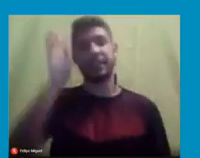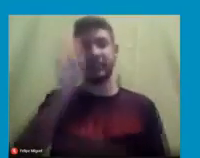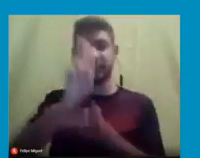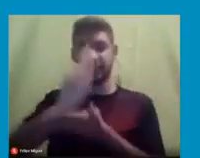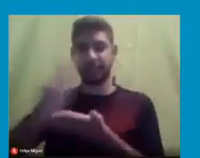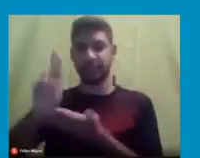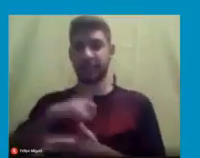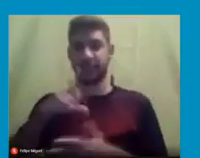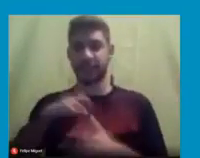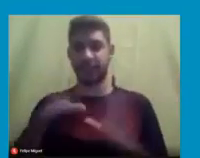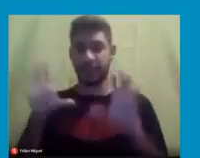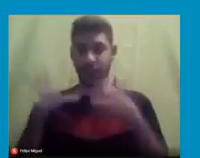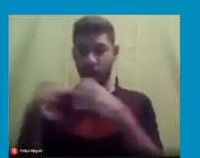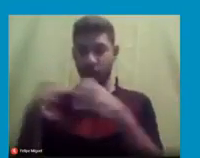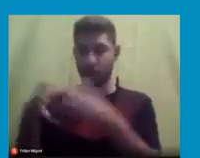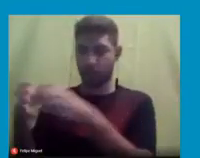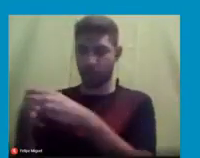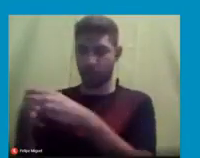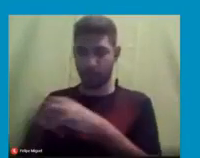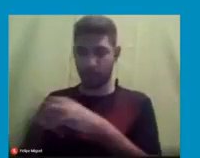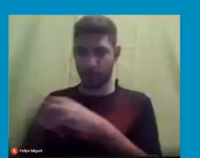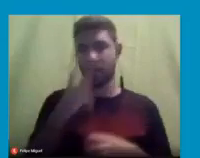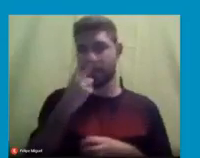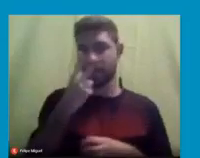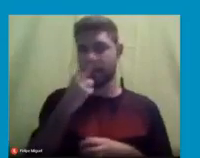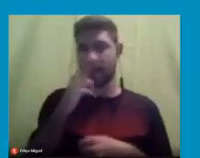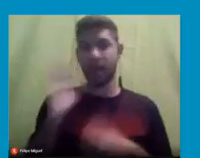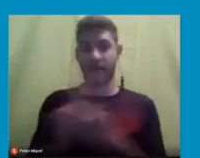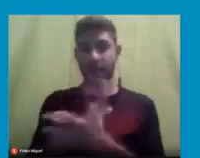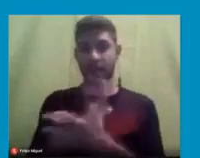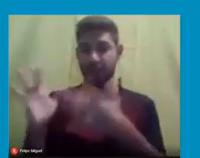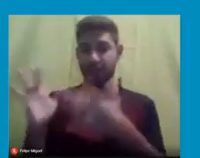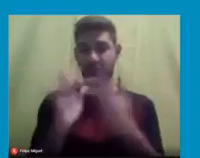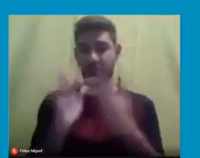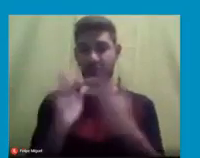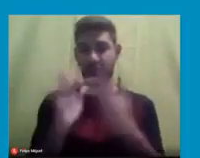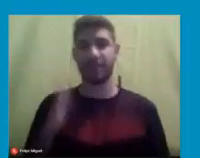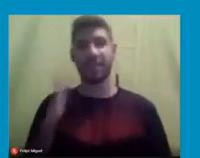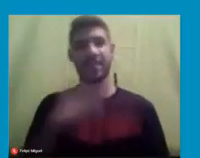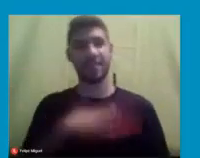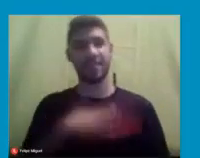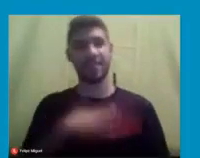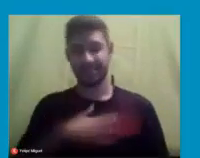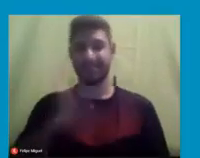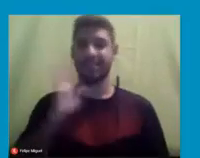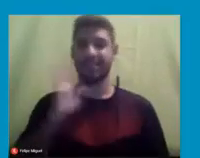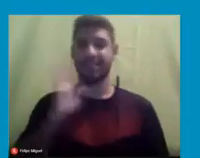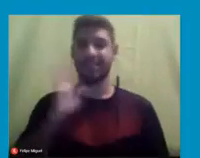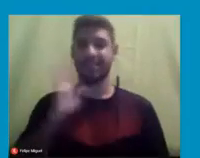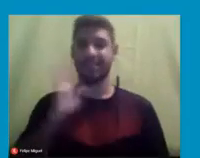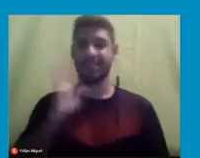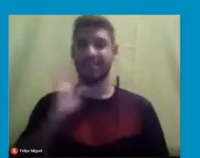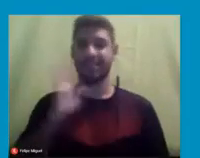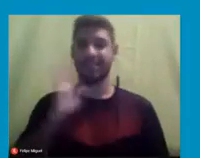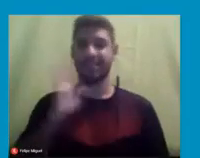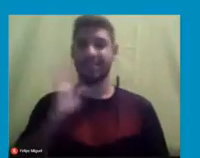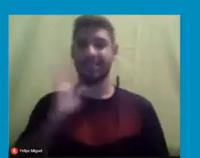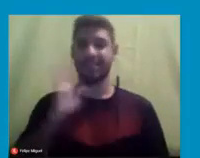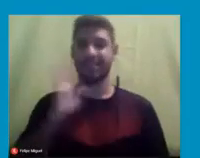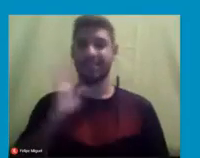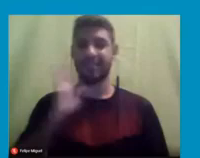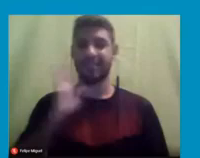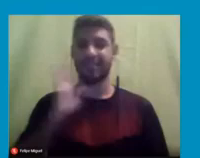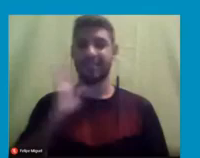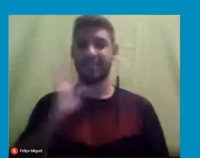muitas bolhas e as nossas bolhas por vezes não se encontram. Acho que é fantástico esse encontro, para a gente poder estourar essas bolhas, né? E